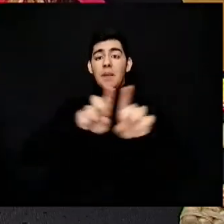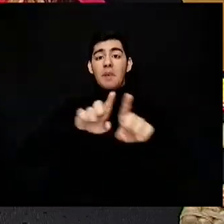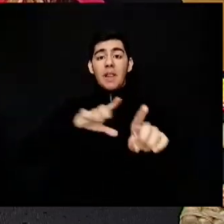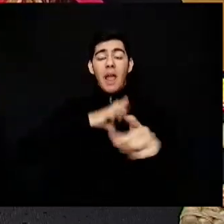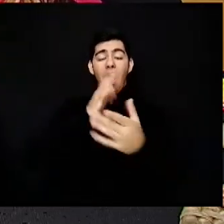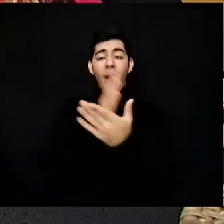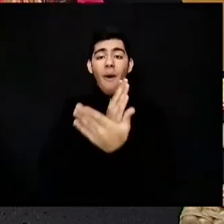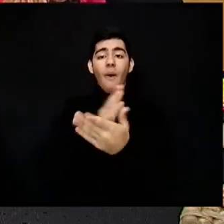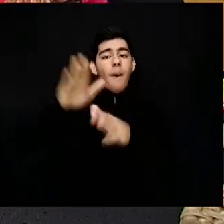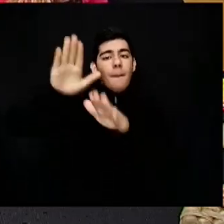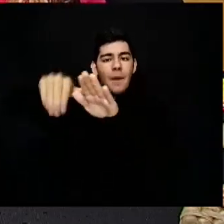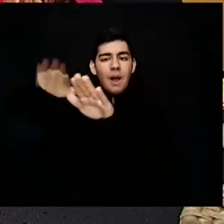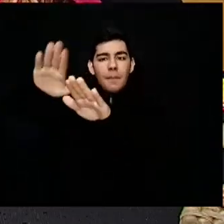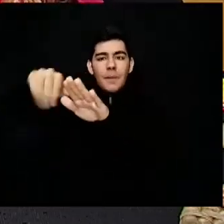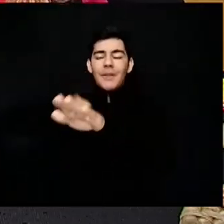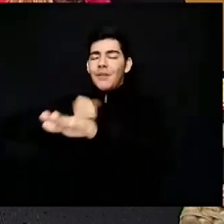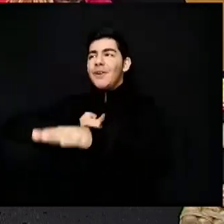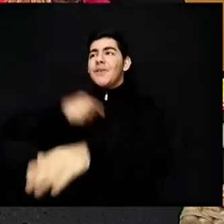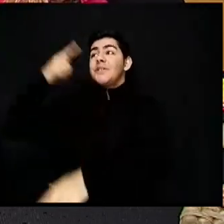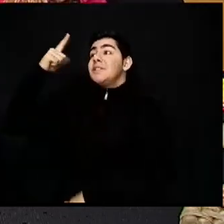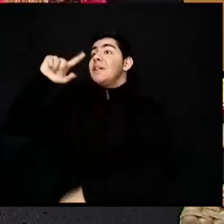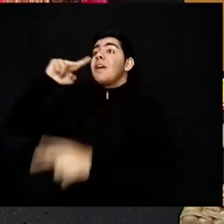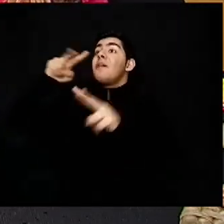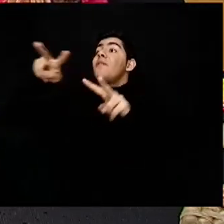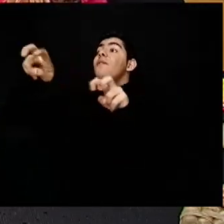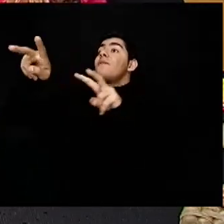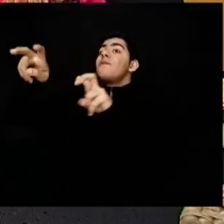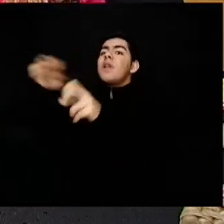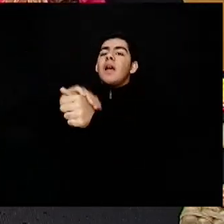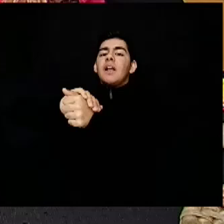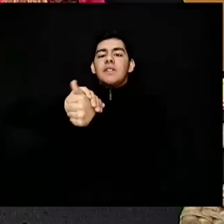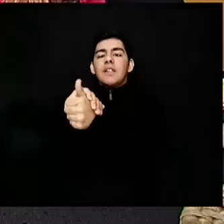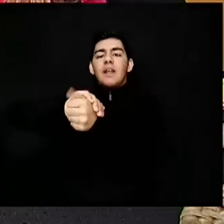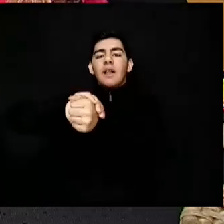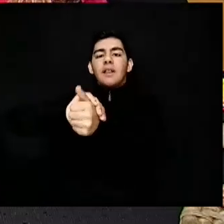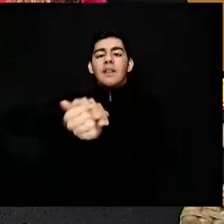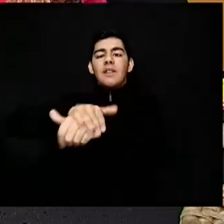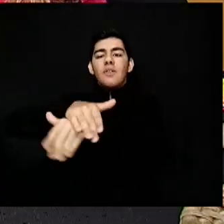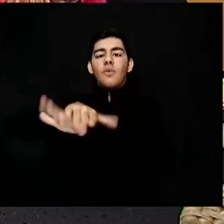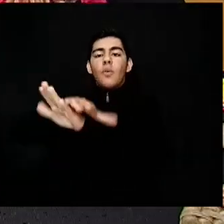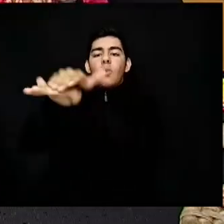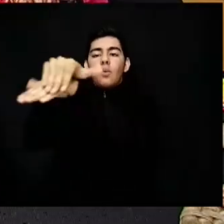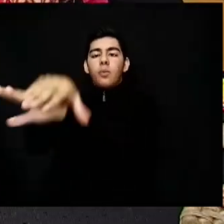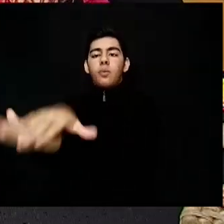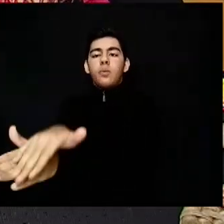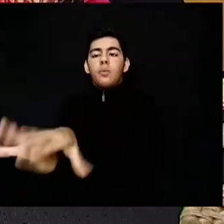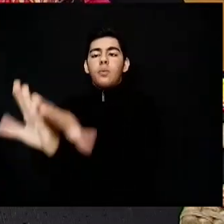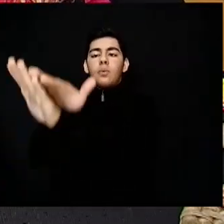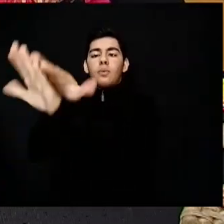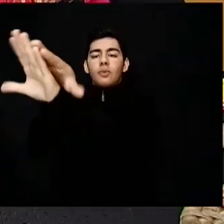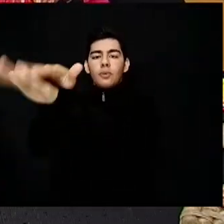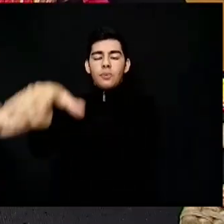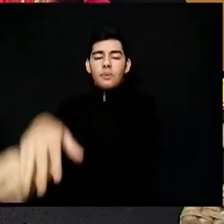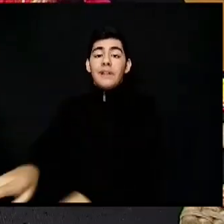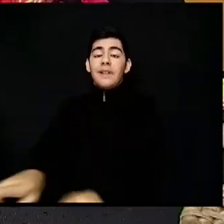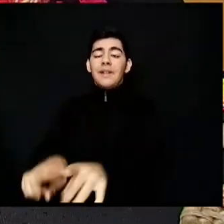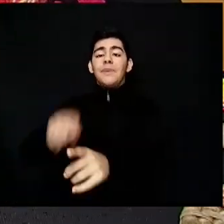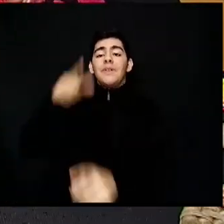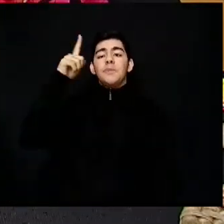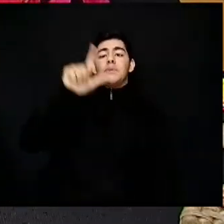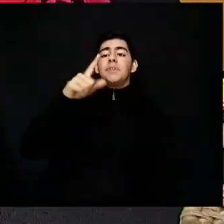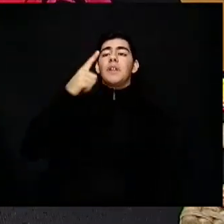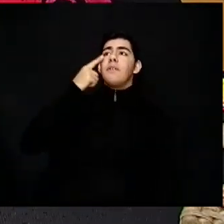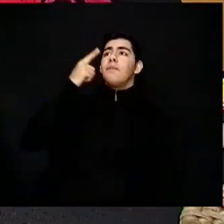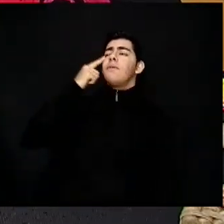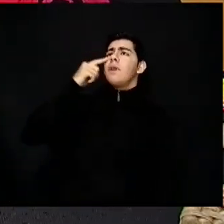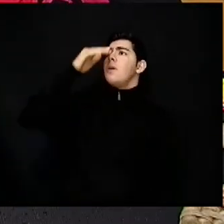as tartarugas, né? Tem um pouco mais de diversidade. Isso. Talvez em Búzios